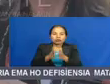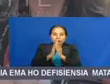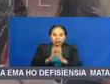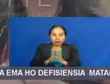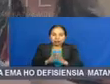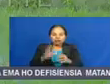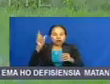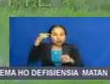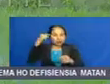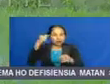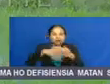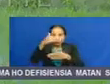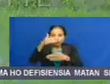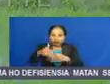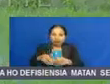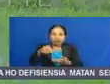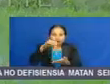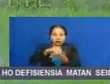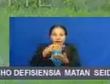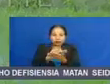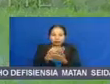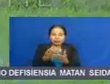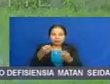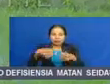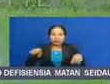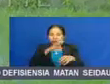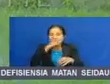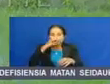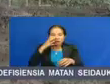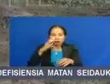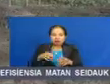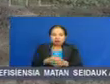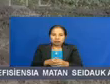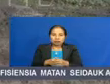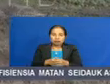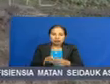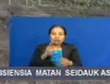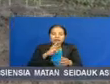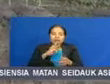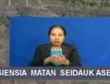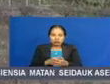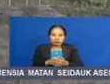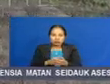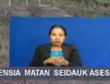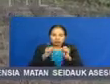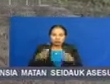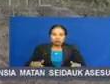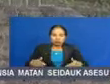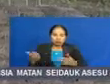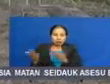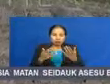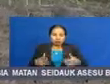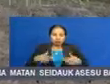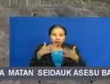qualquer governação né, bem. A total o sambot ba setor agricultura, B, no saneamento básica, no nelori moris dia ba